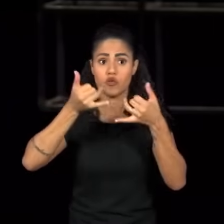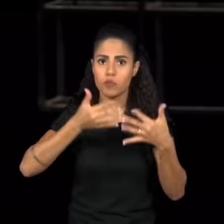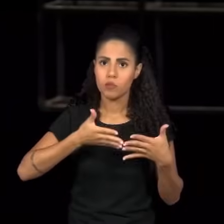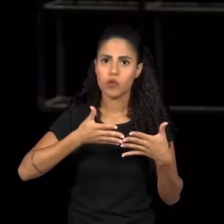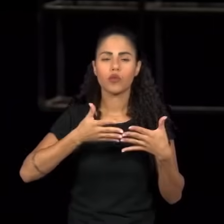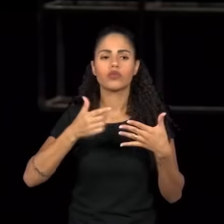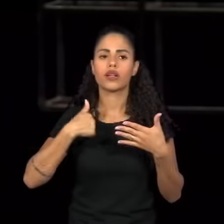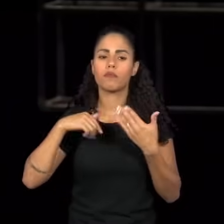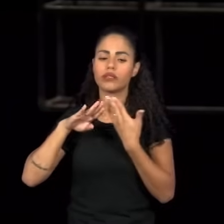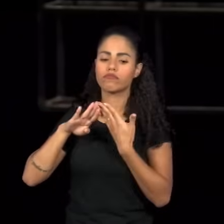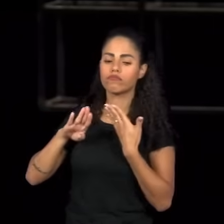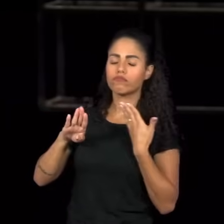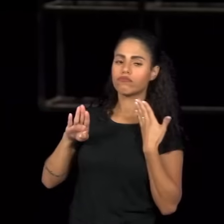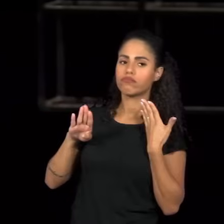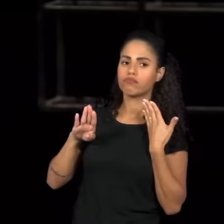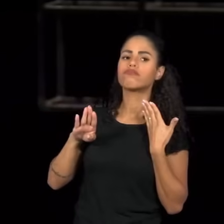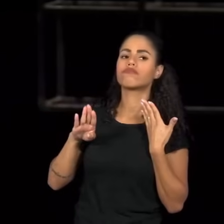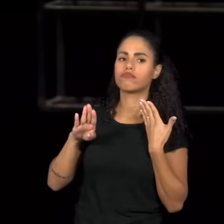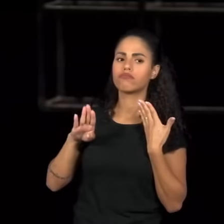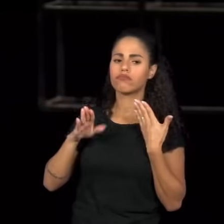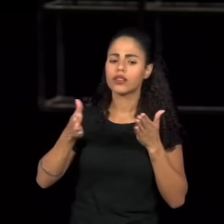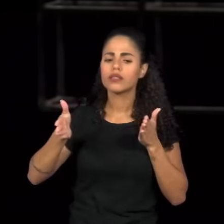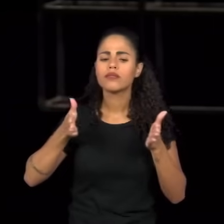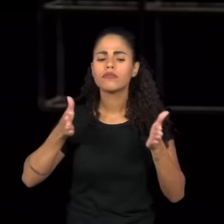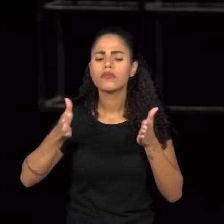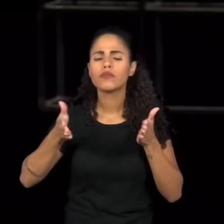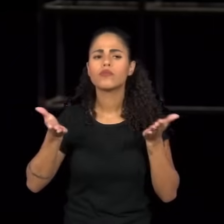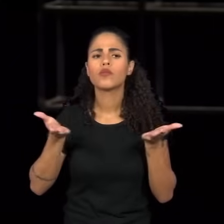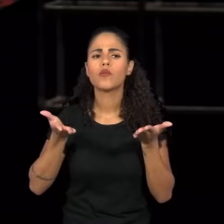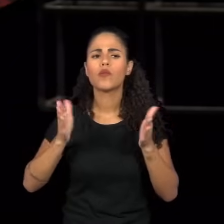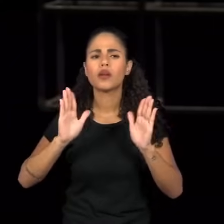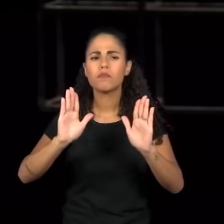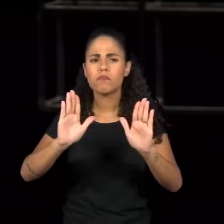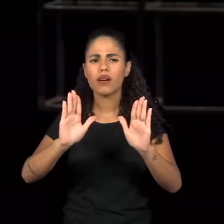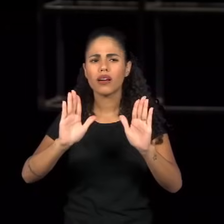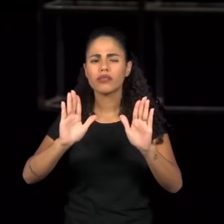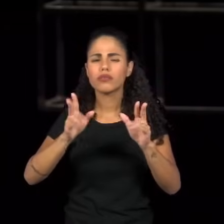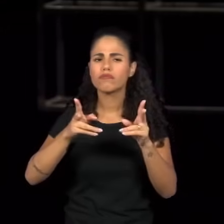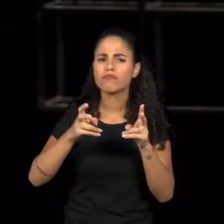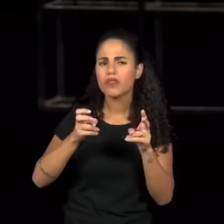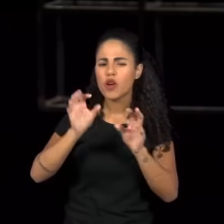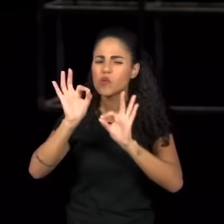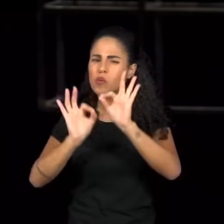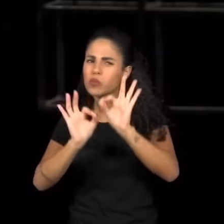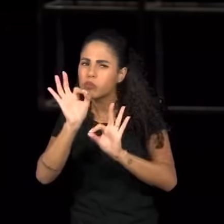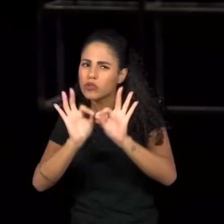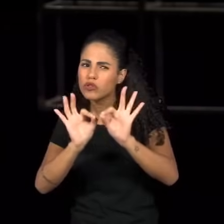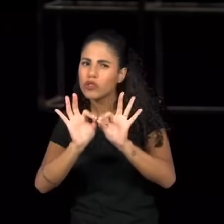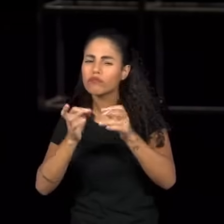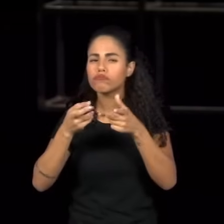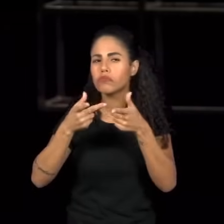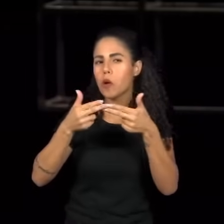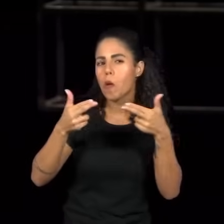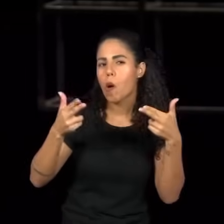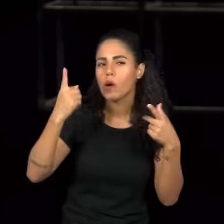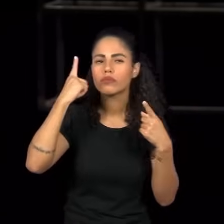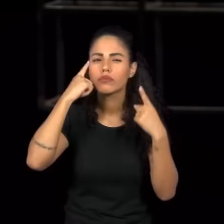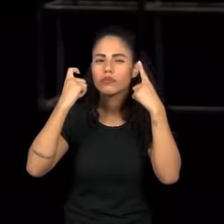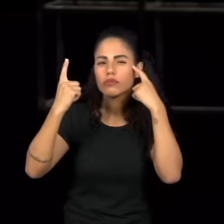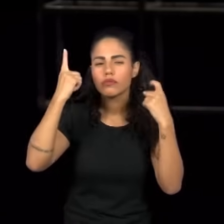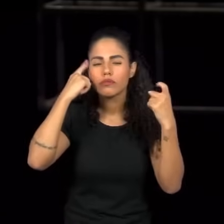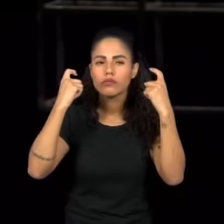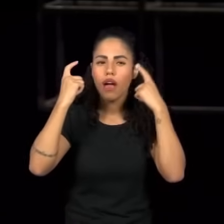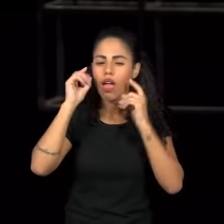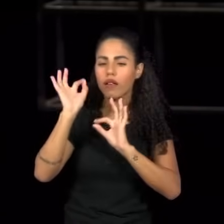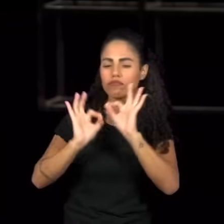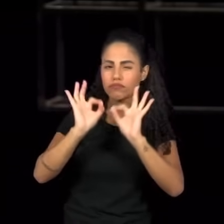mais reclusa nesse momento, mas deve ter algum projeto, alguma coisa, ideias ou